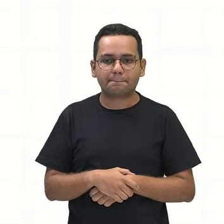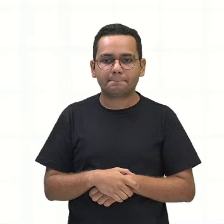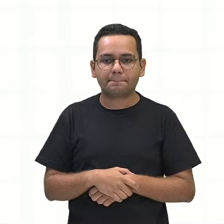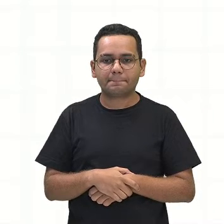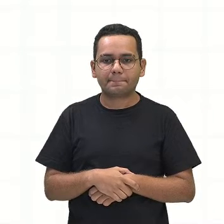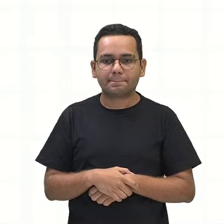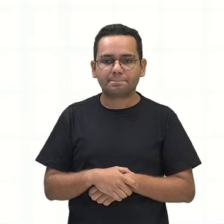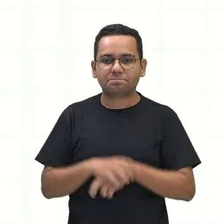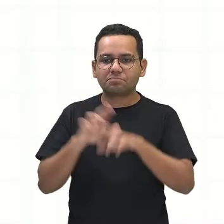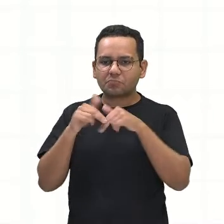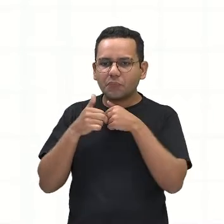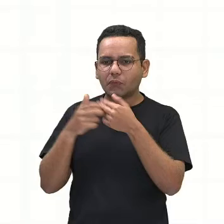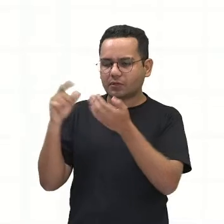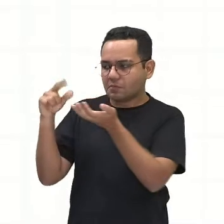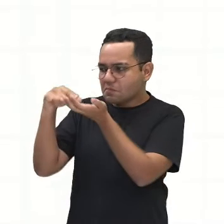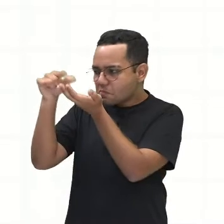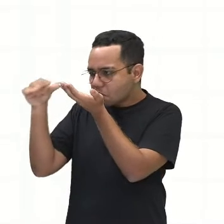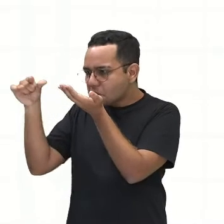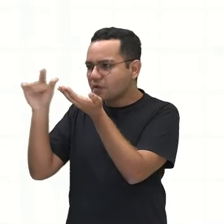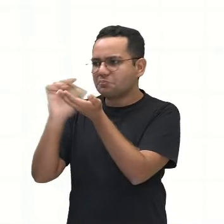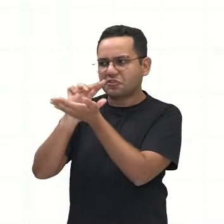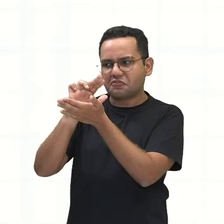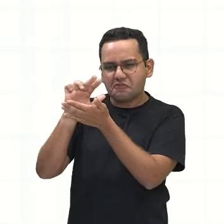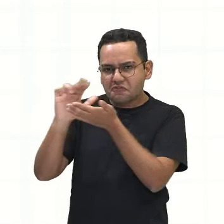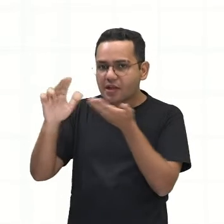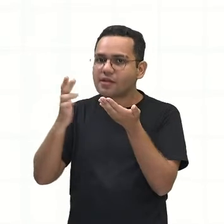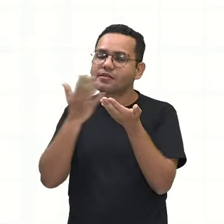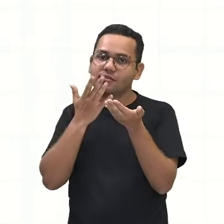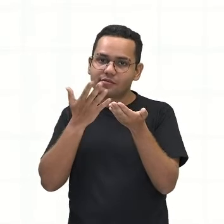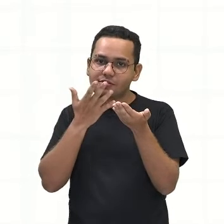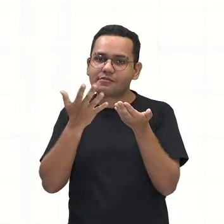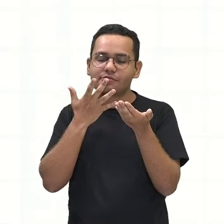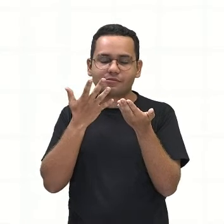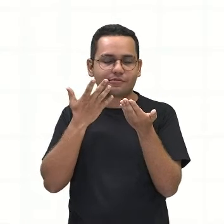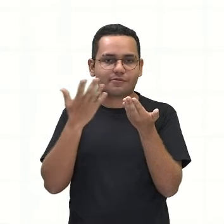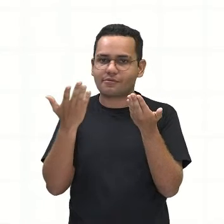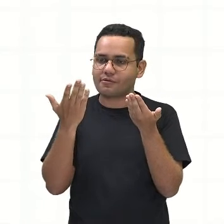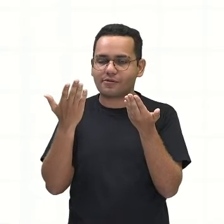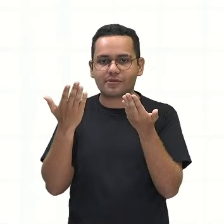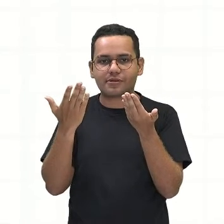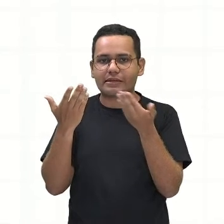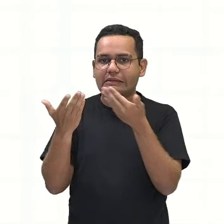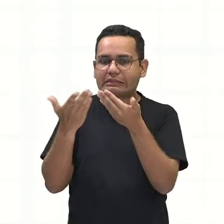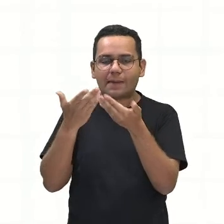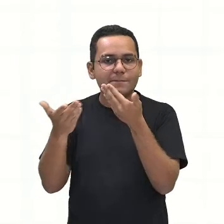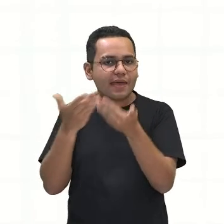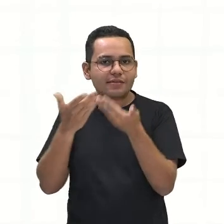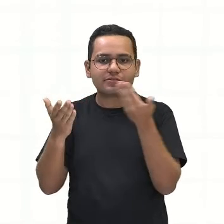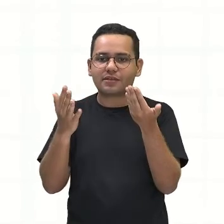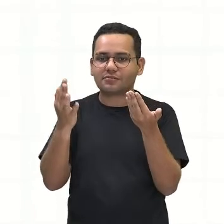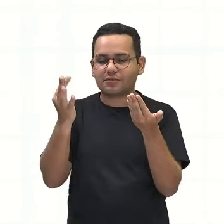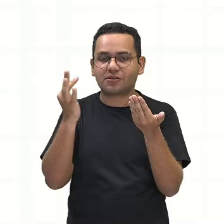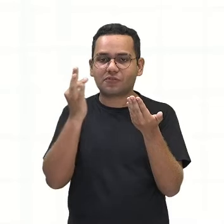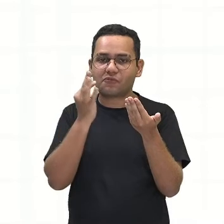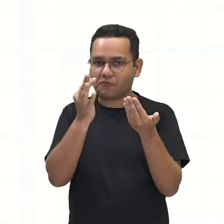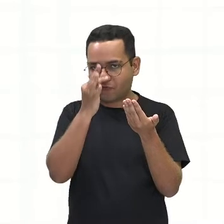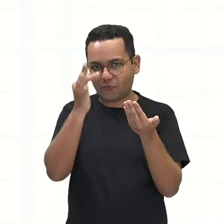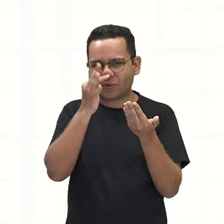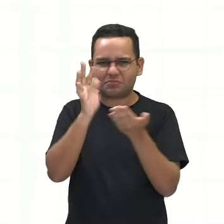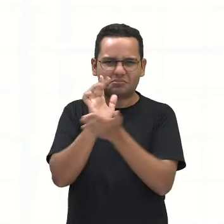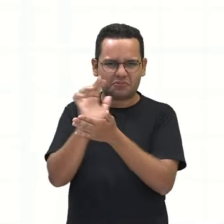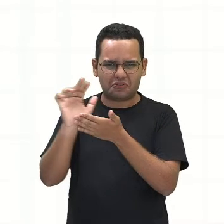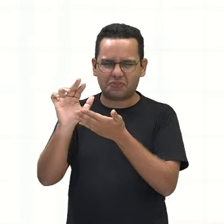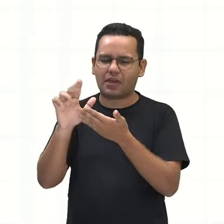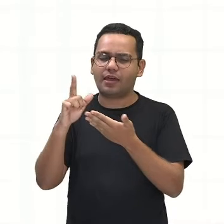de inúmeras cores, como são as flores aí que vocês veem ao nosso redor, né? Que decoram as